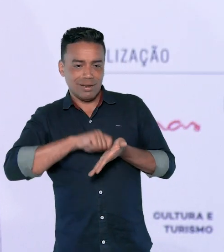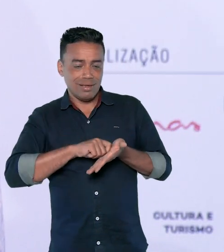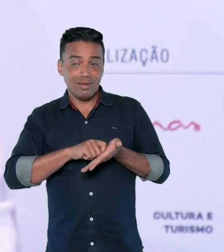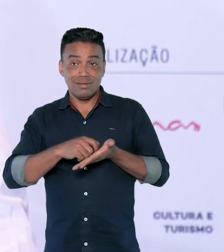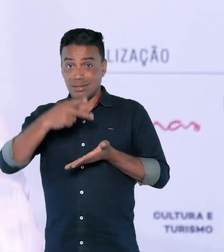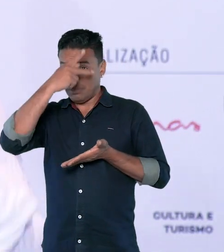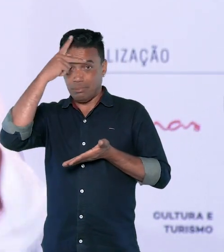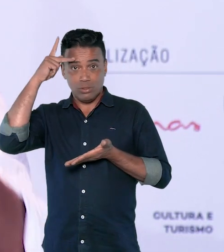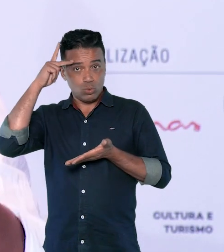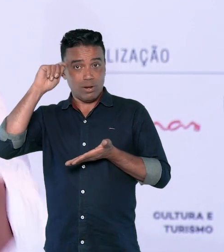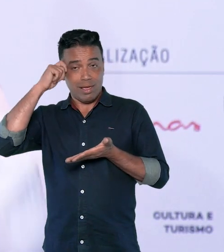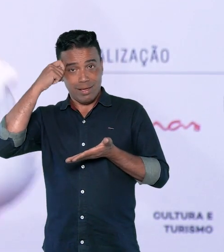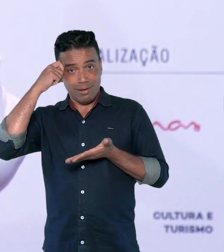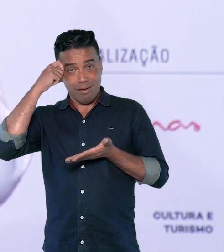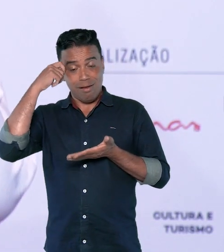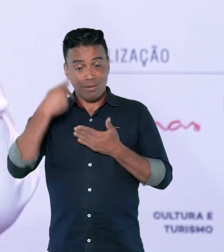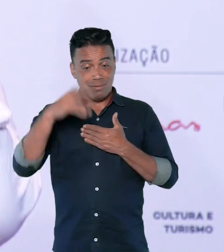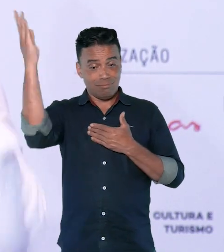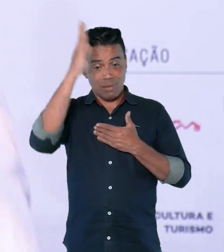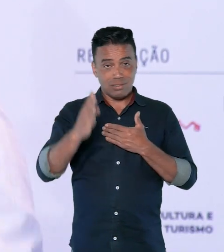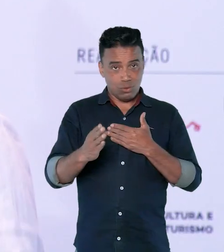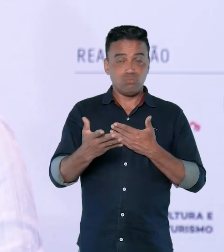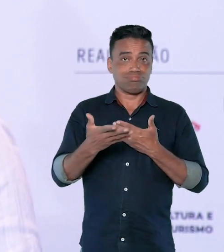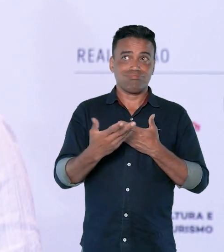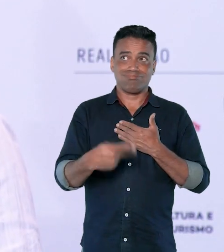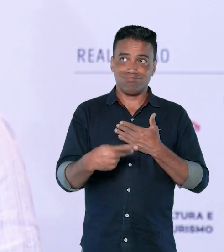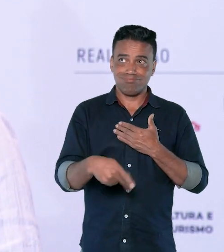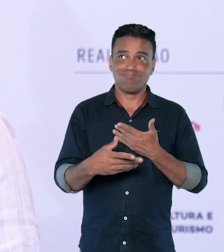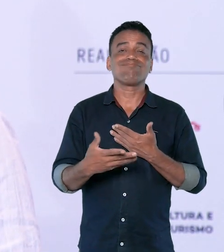população negra, na diáspora negra.